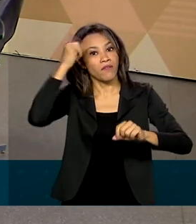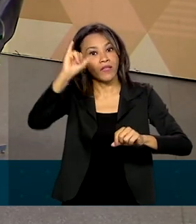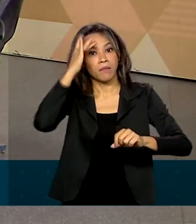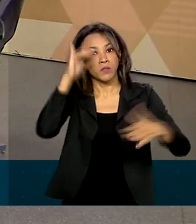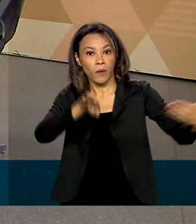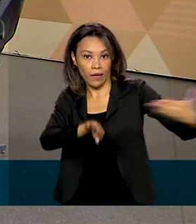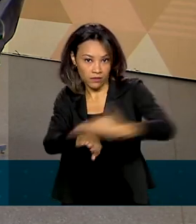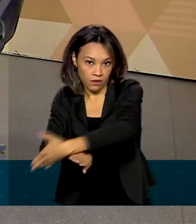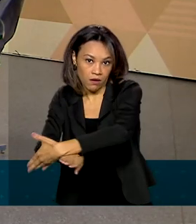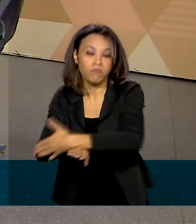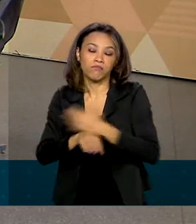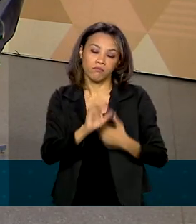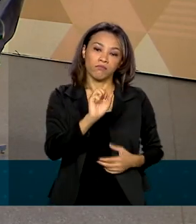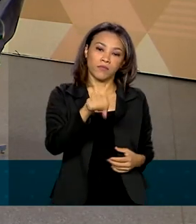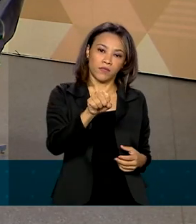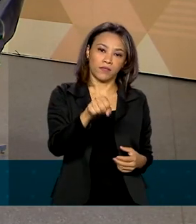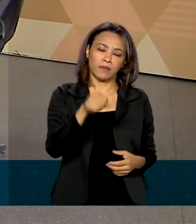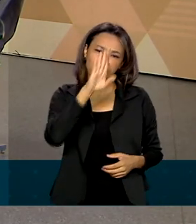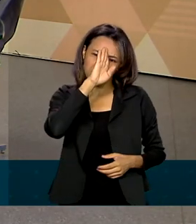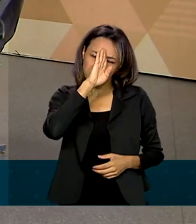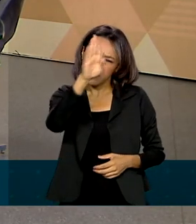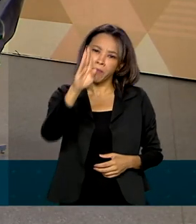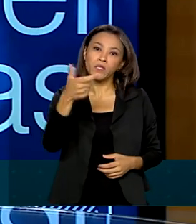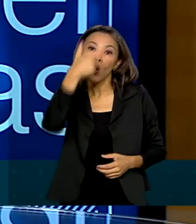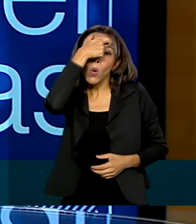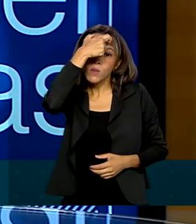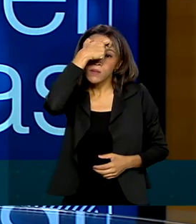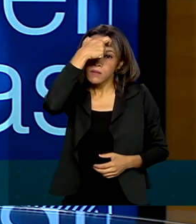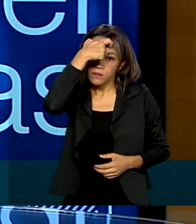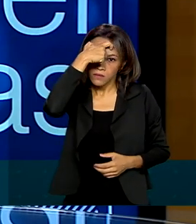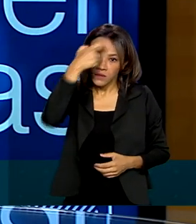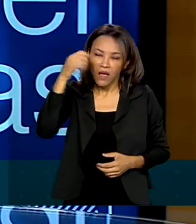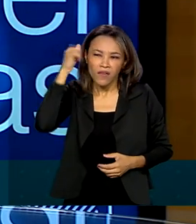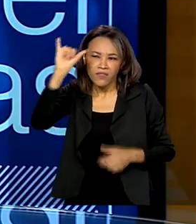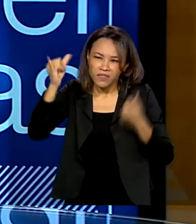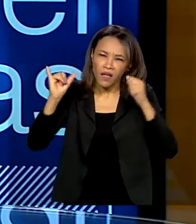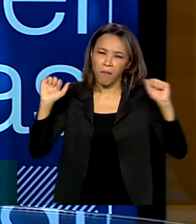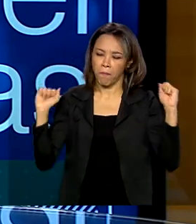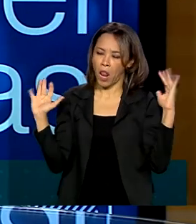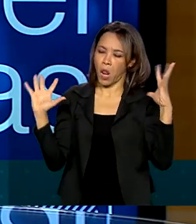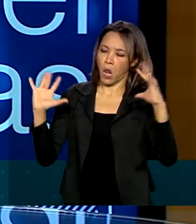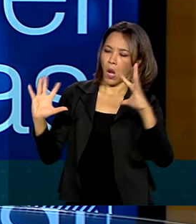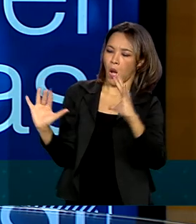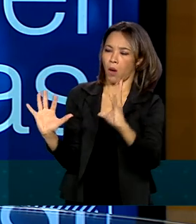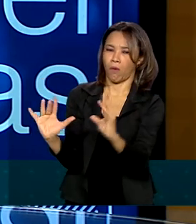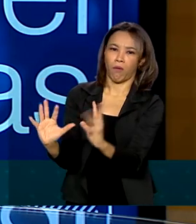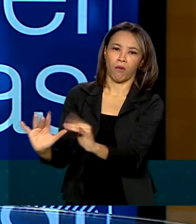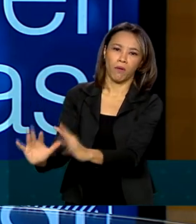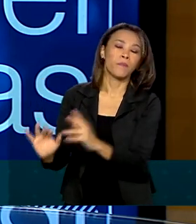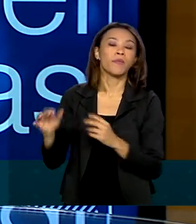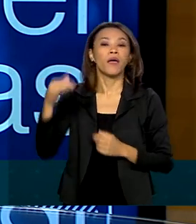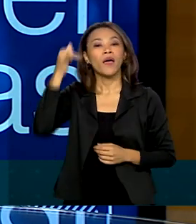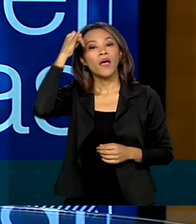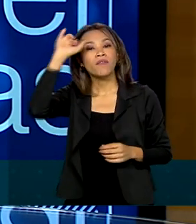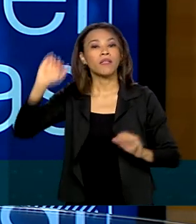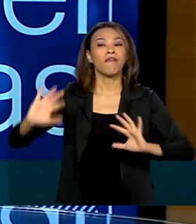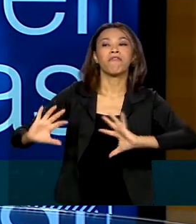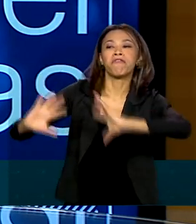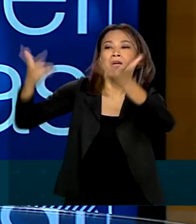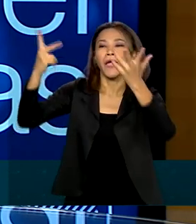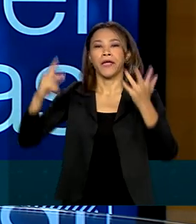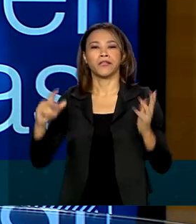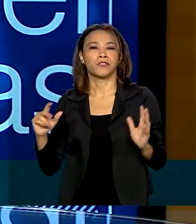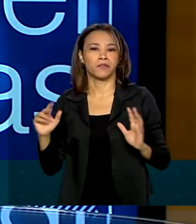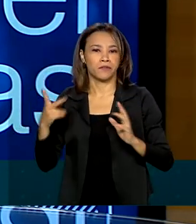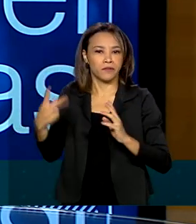Exatamente, principalmente na parte de conscientização, pra que evitem as aglomerações, pra que evitem as festividades, pra